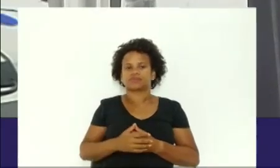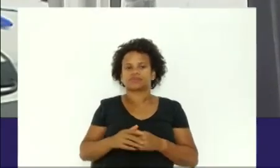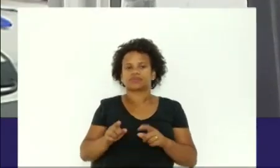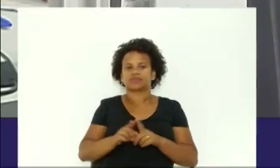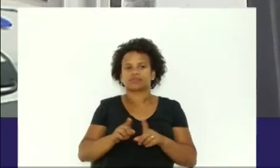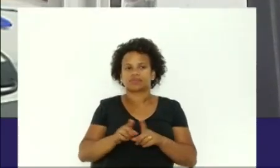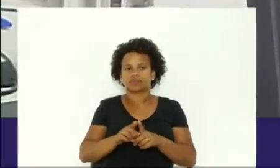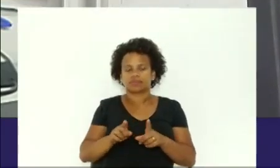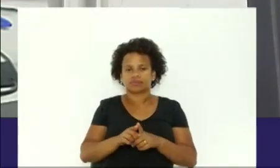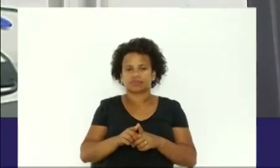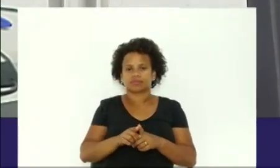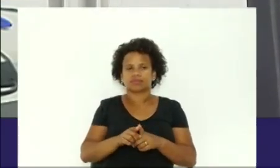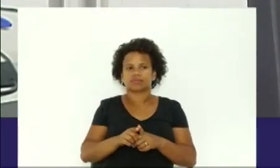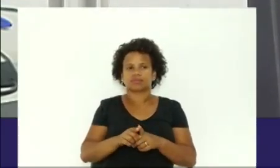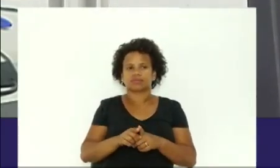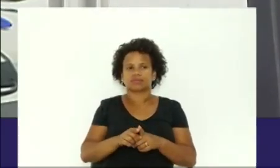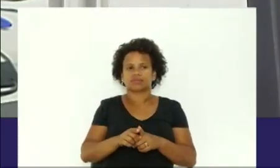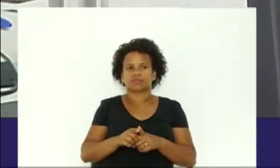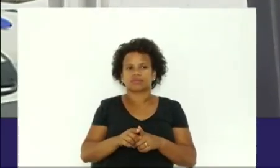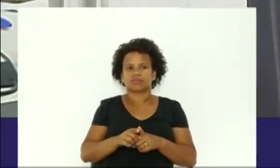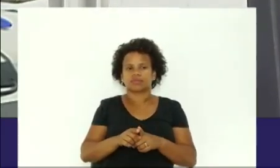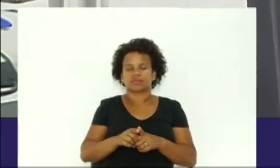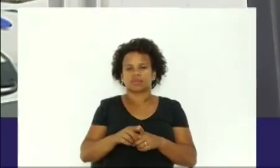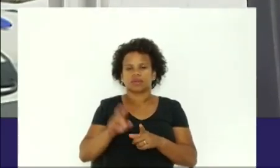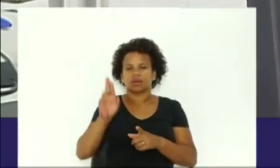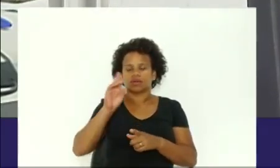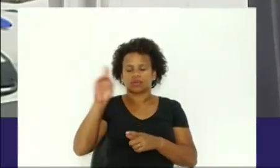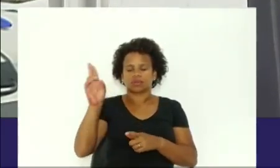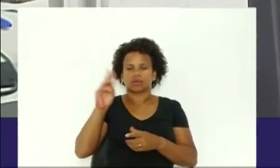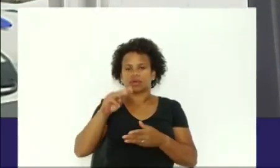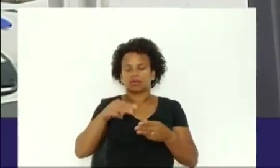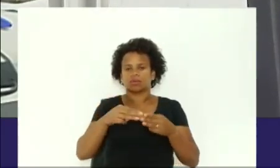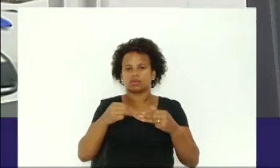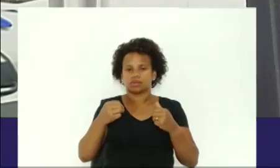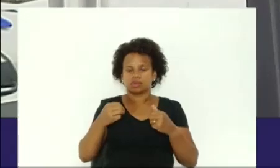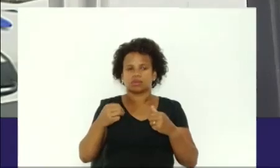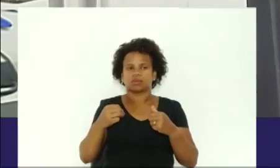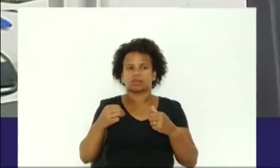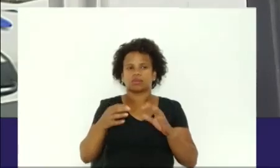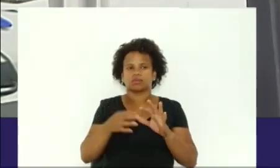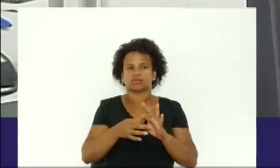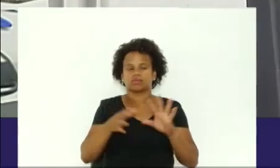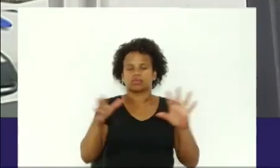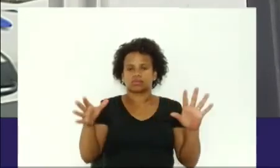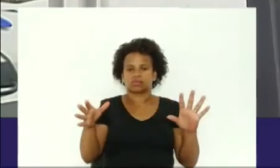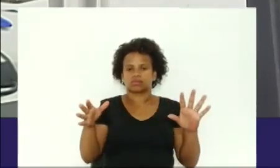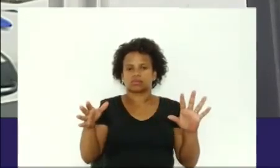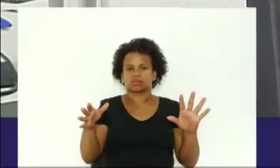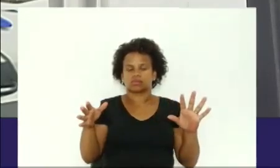gostaria muito de que a autora da moção autorizasse a minha